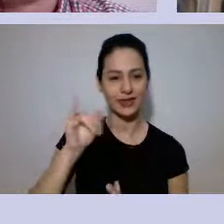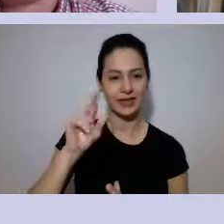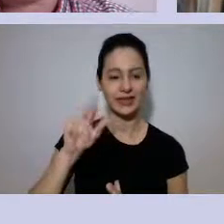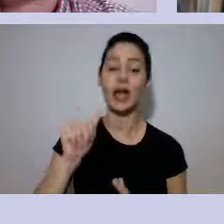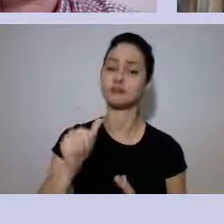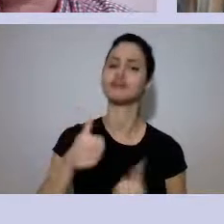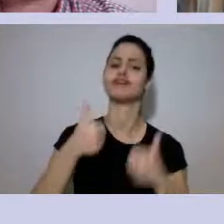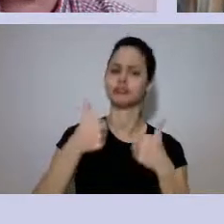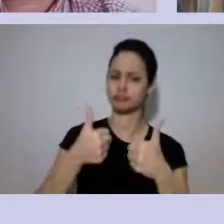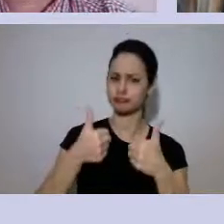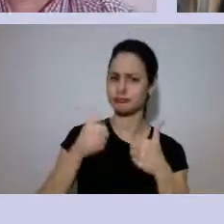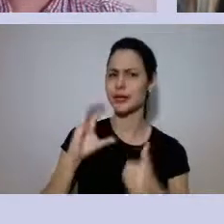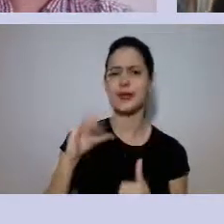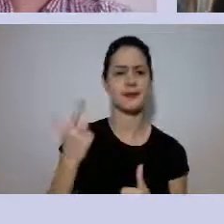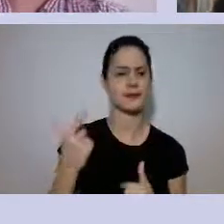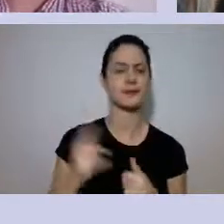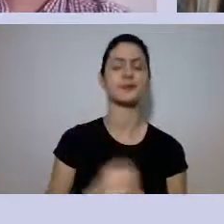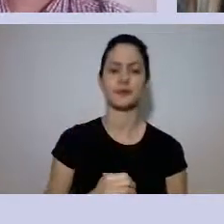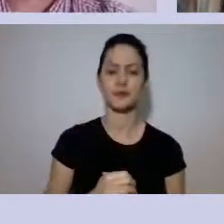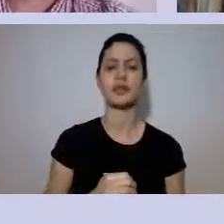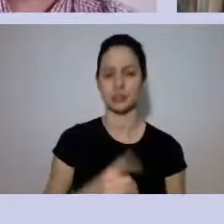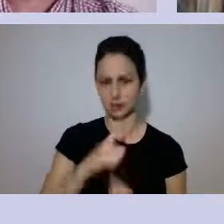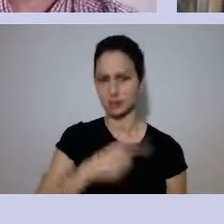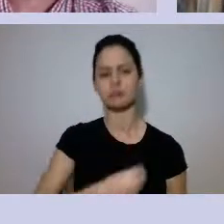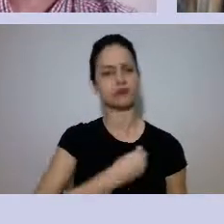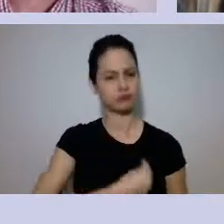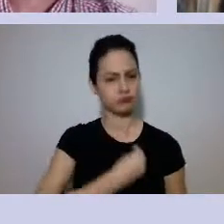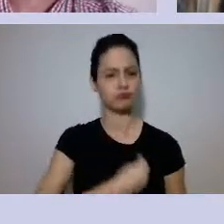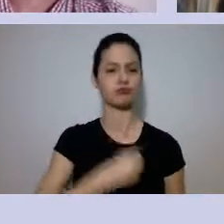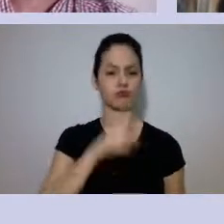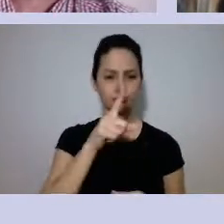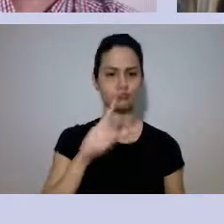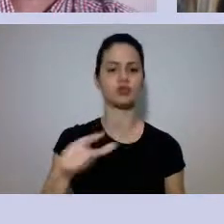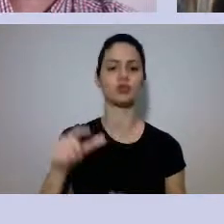Claro, sim, sim, sim. Está sendo produzida.